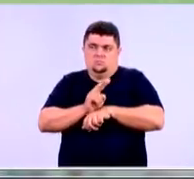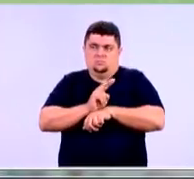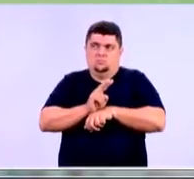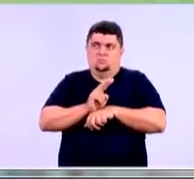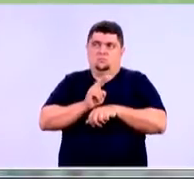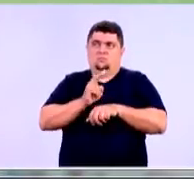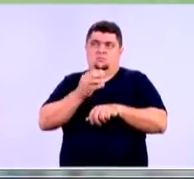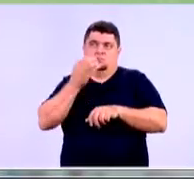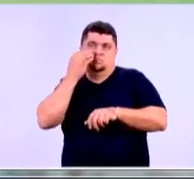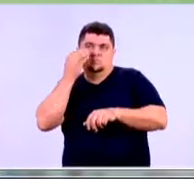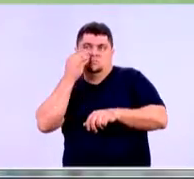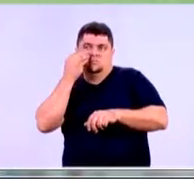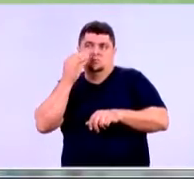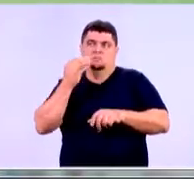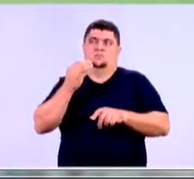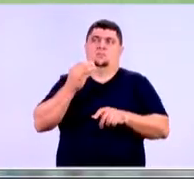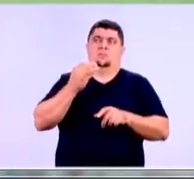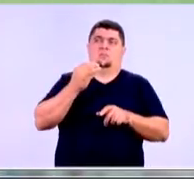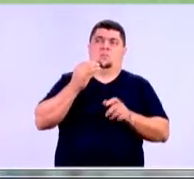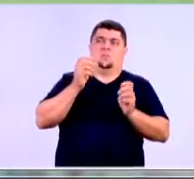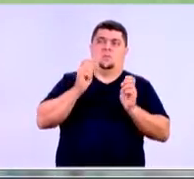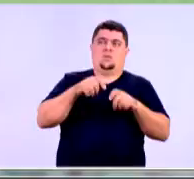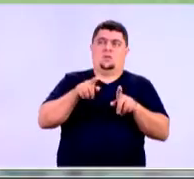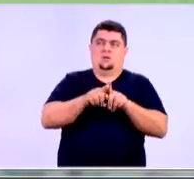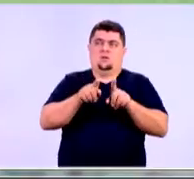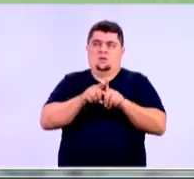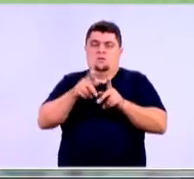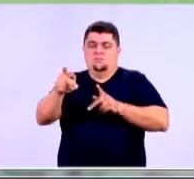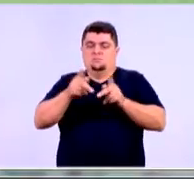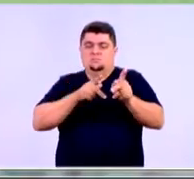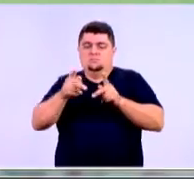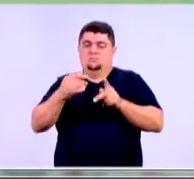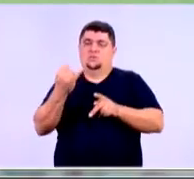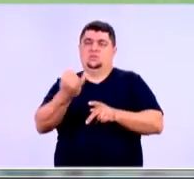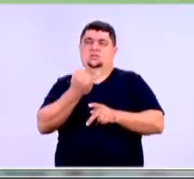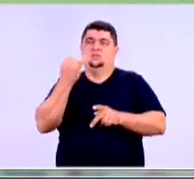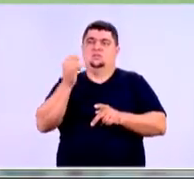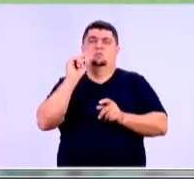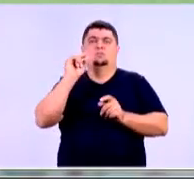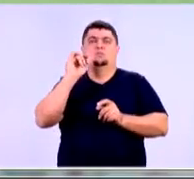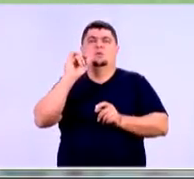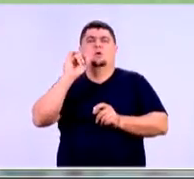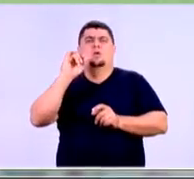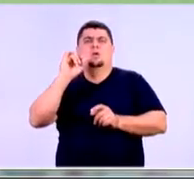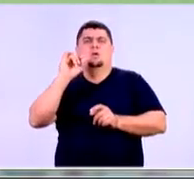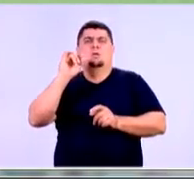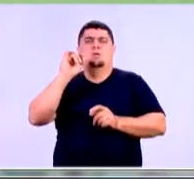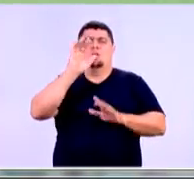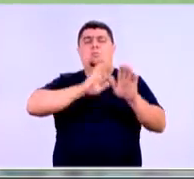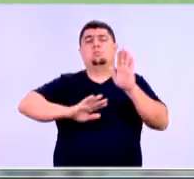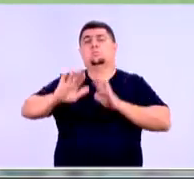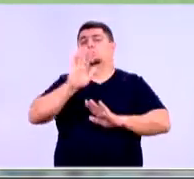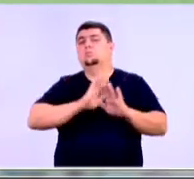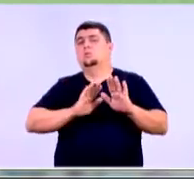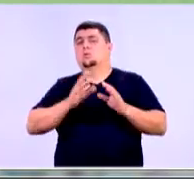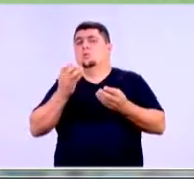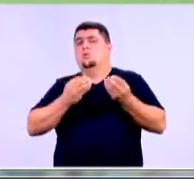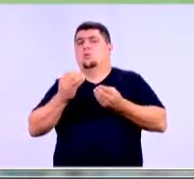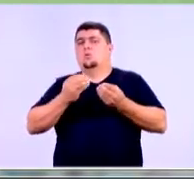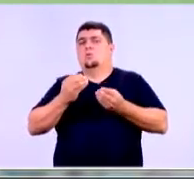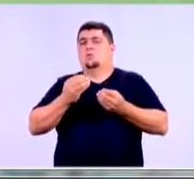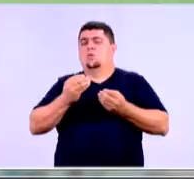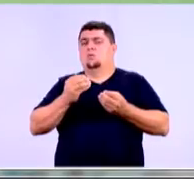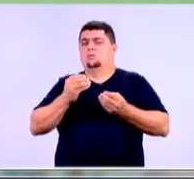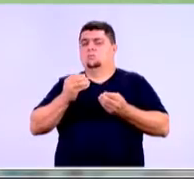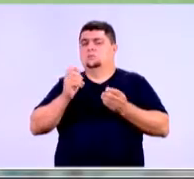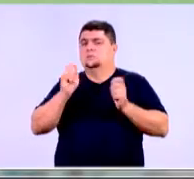as alterações dentro do padrão de risco, planejar o que é arriscado, quando nós vamos a fazer uma atitude